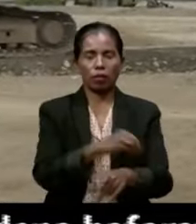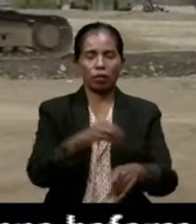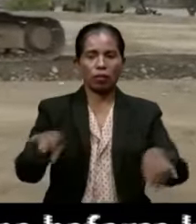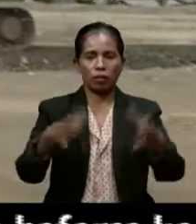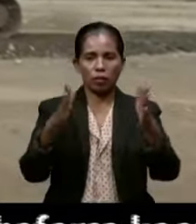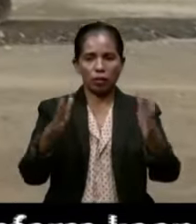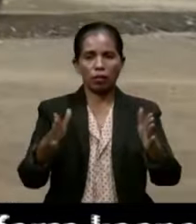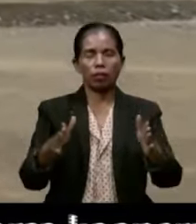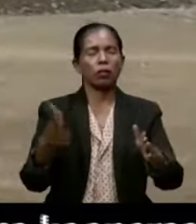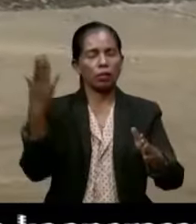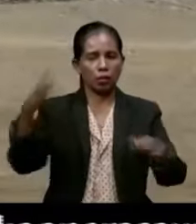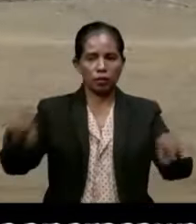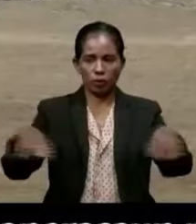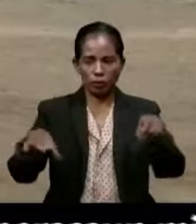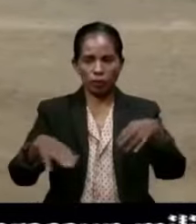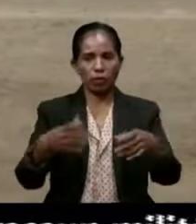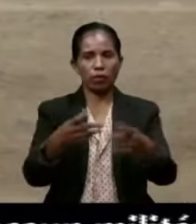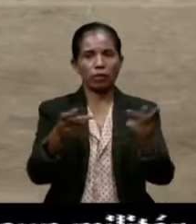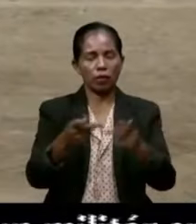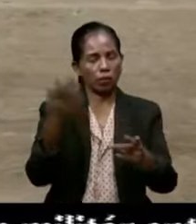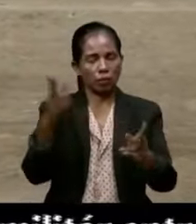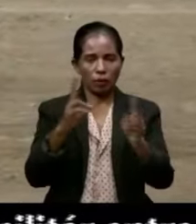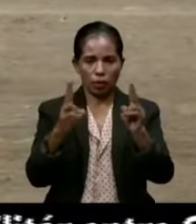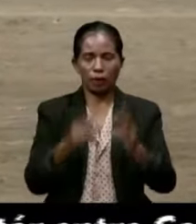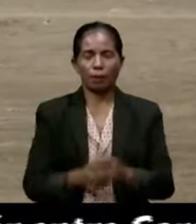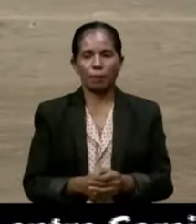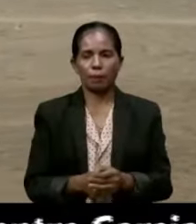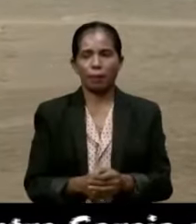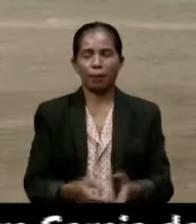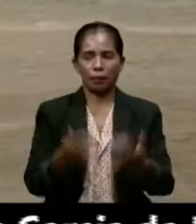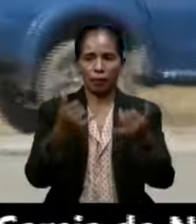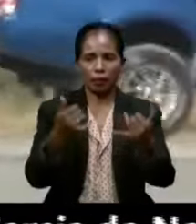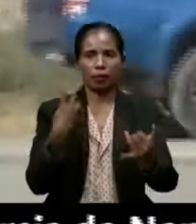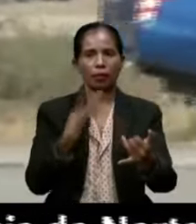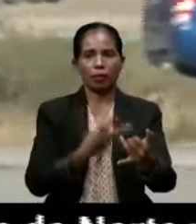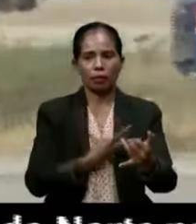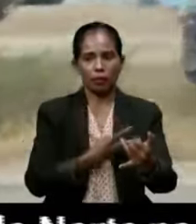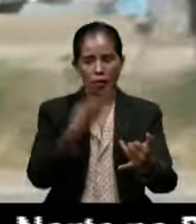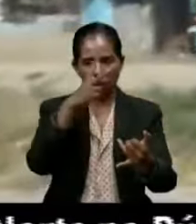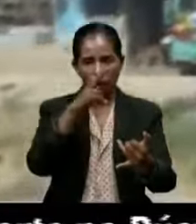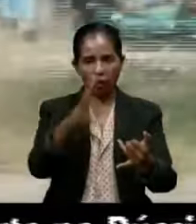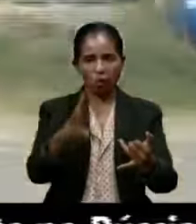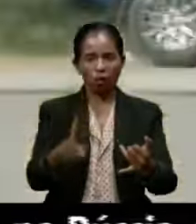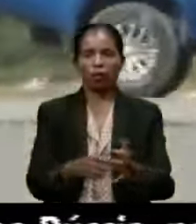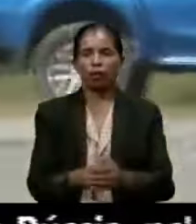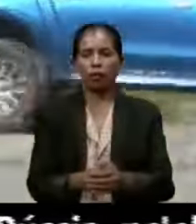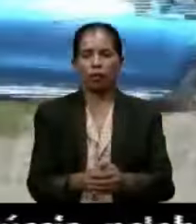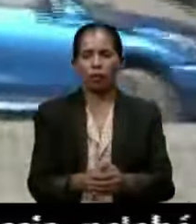trabalhadores sirne be serviço e ha be obra ne ba ne bela acelera dader agora dader serviço dia itu metor lormanas quasi